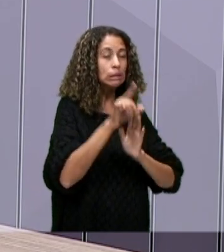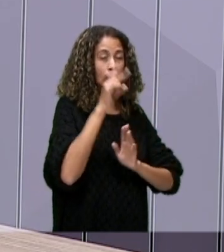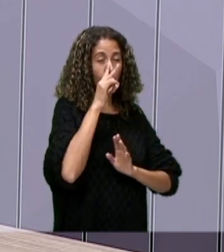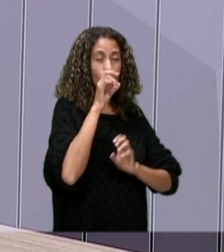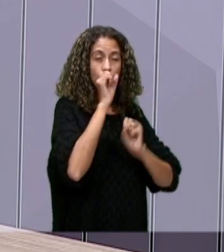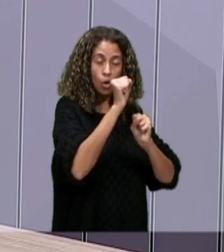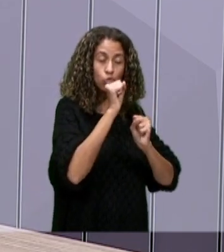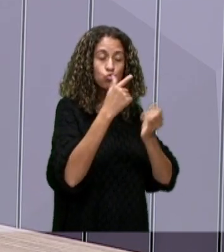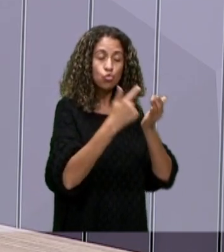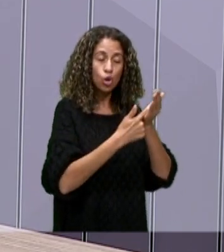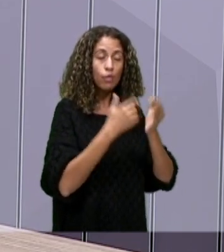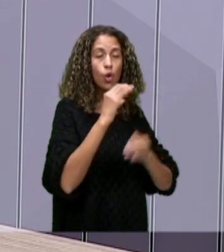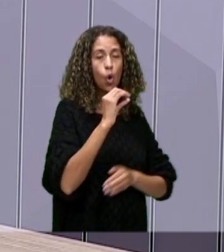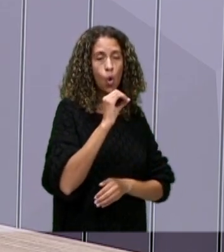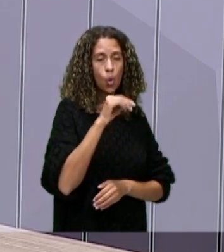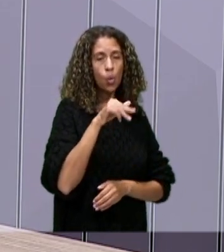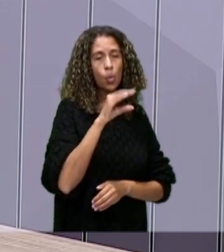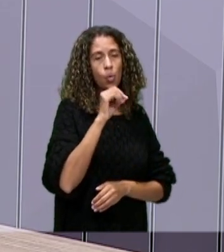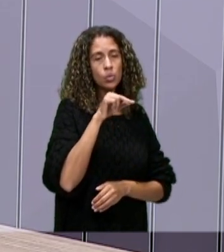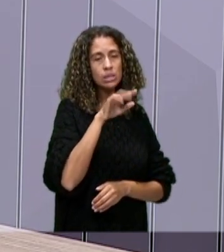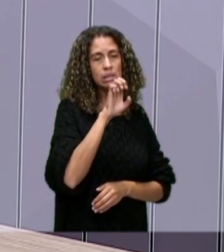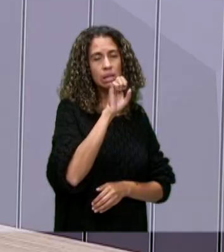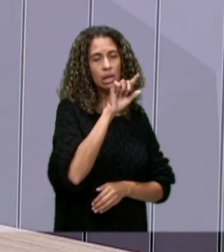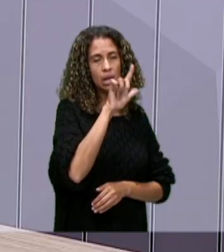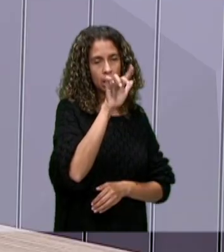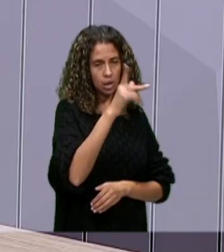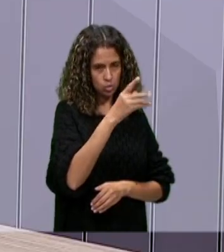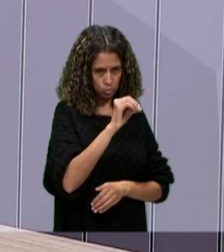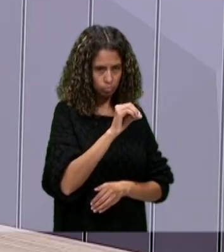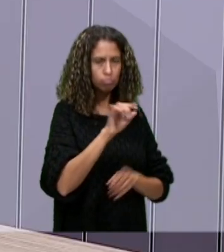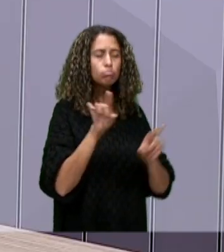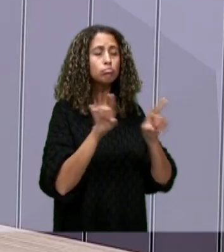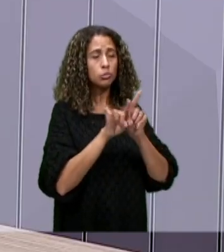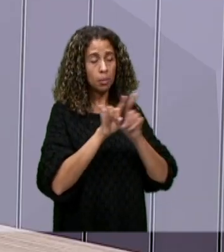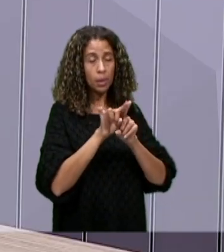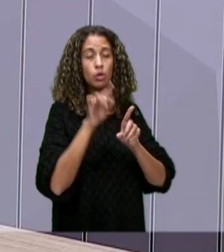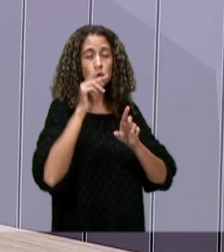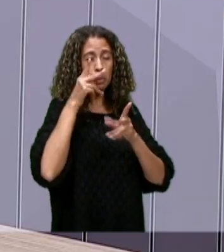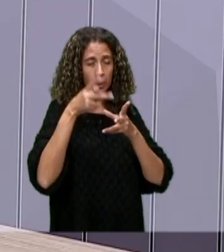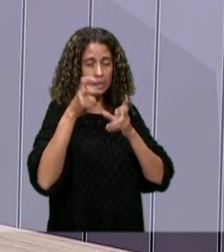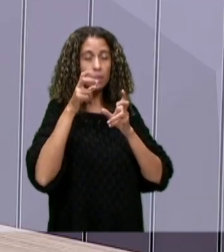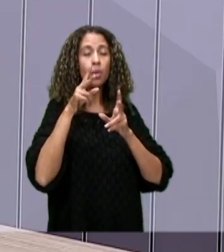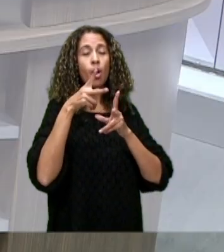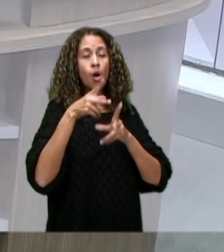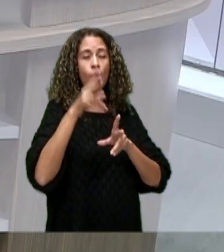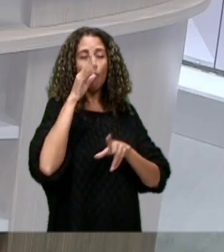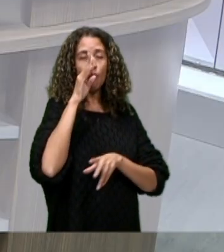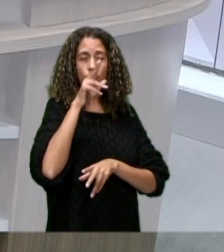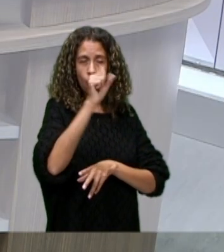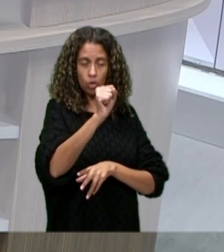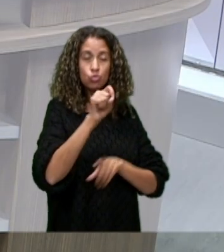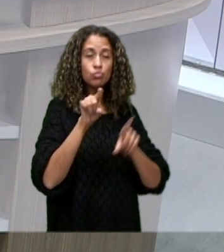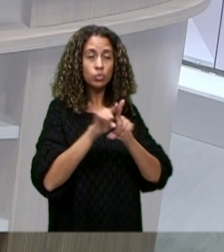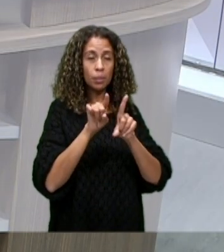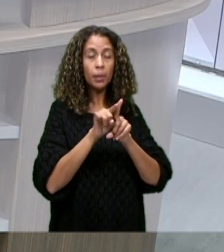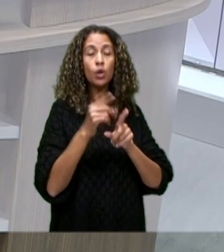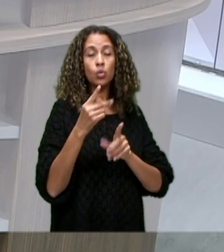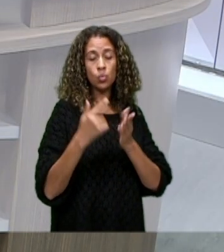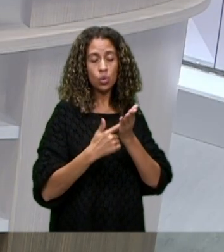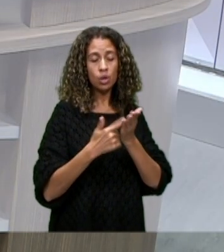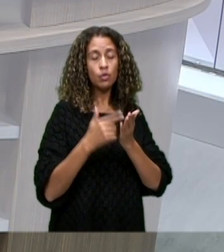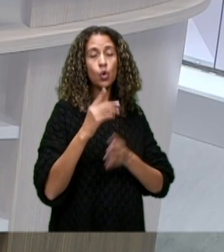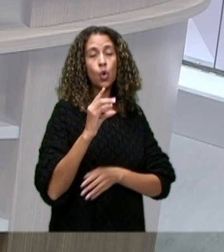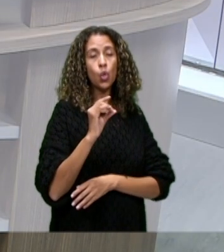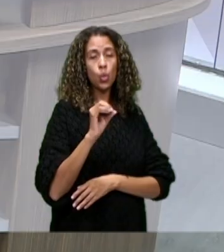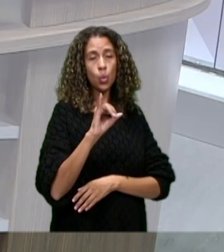forte no Conselho, também muito forte em Dois Mundos e no fim da história, o que